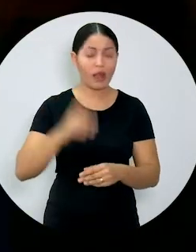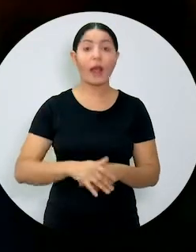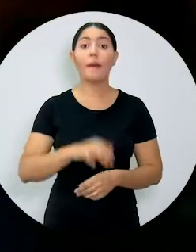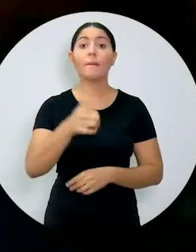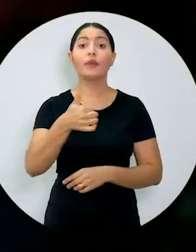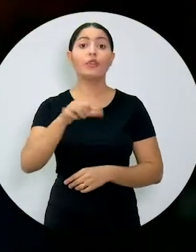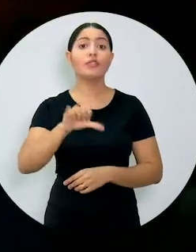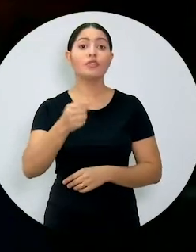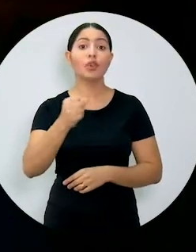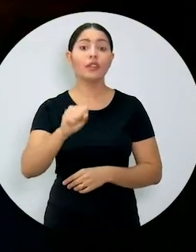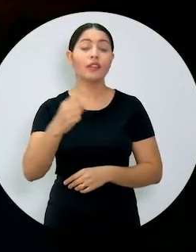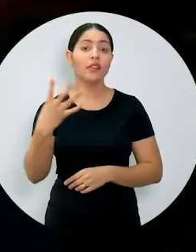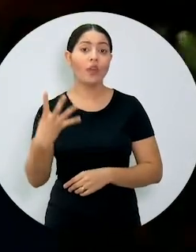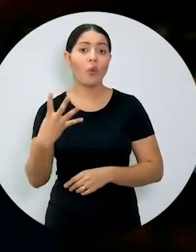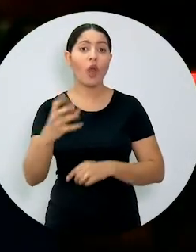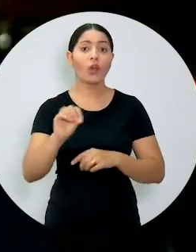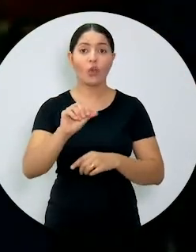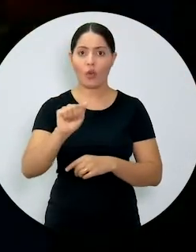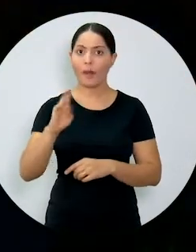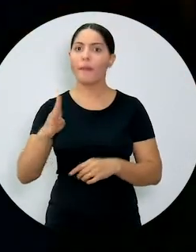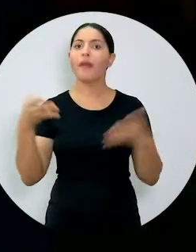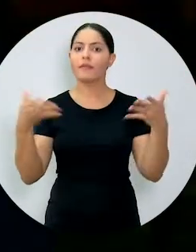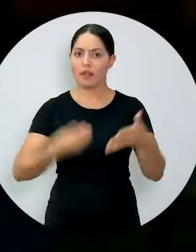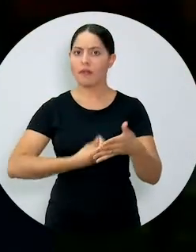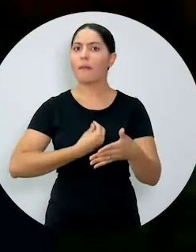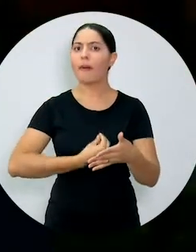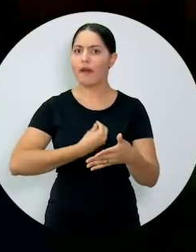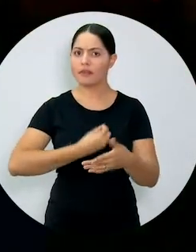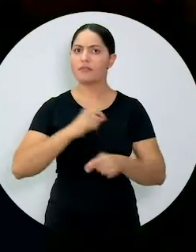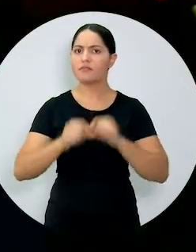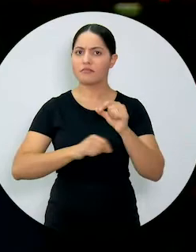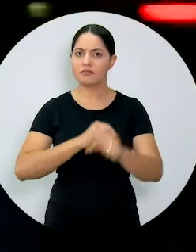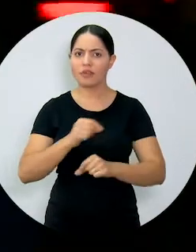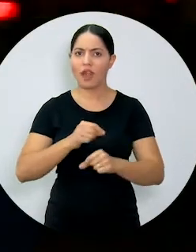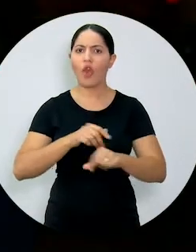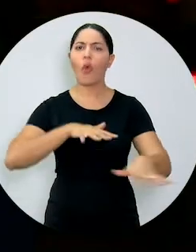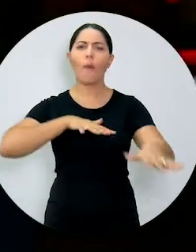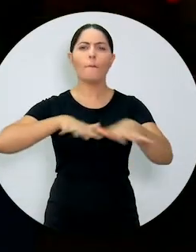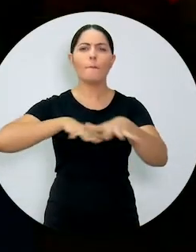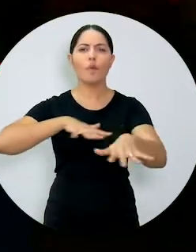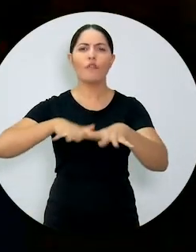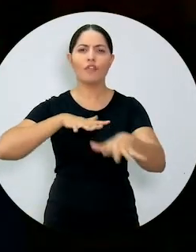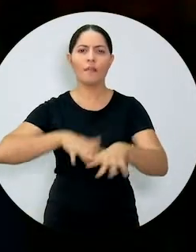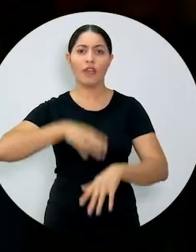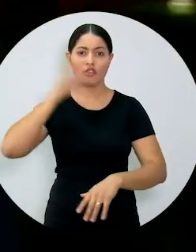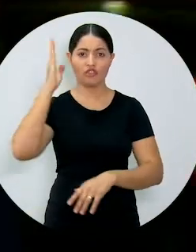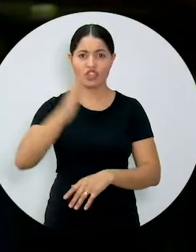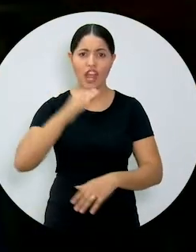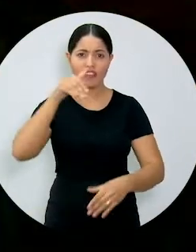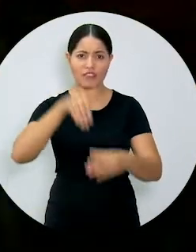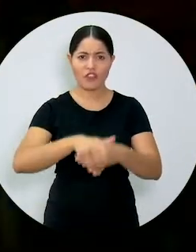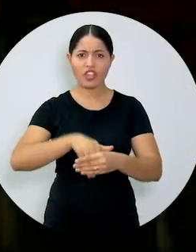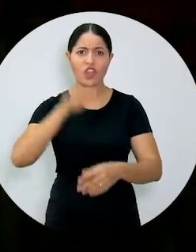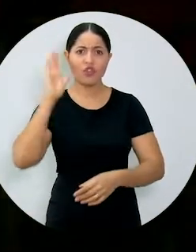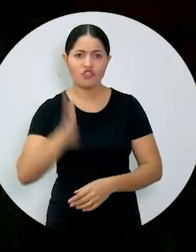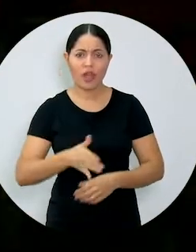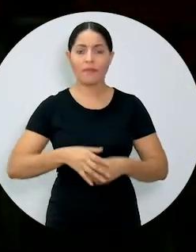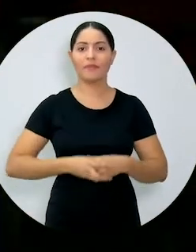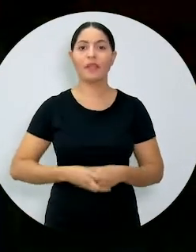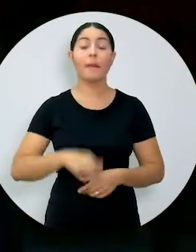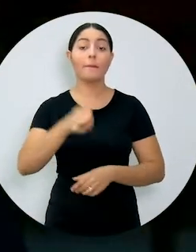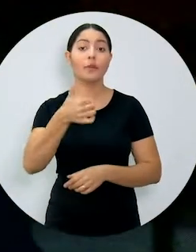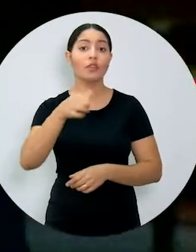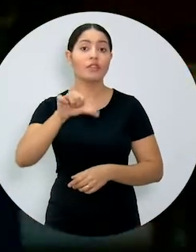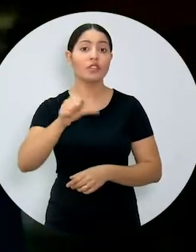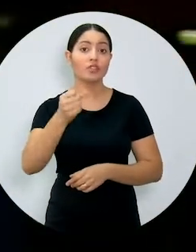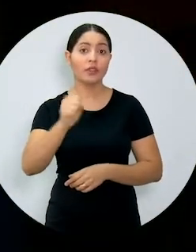Em 1984, a Ordem dos Advogados do Brasil abraçou o movimento pelas diretas já. Em